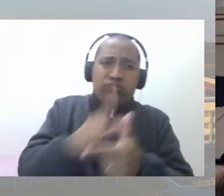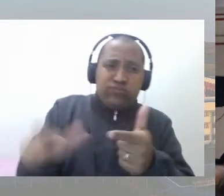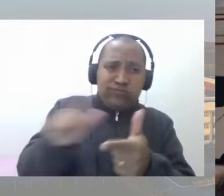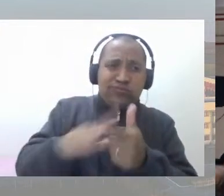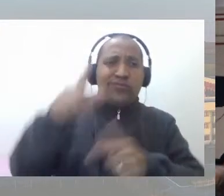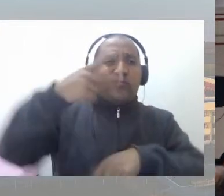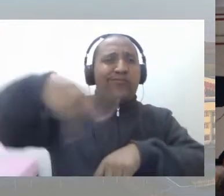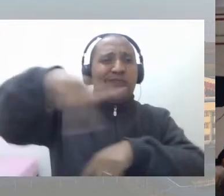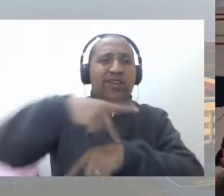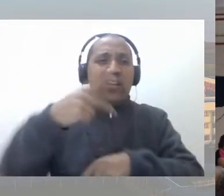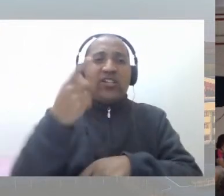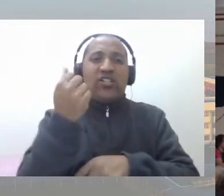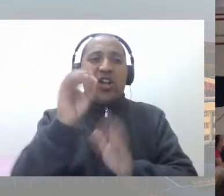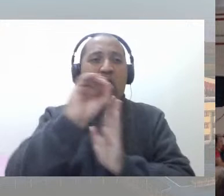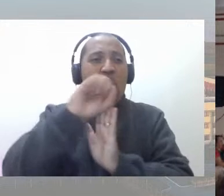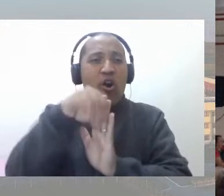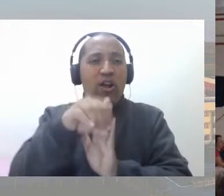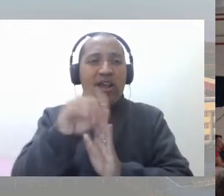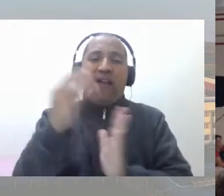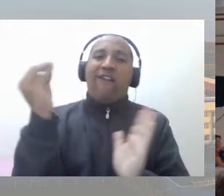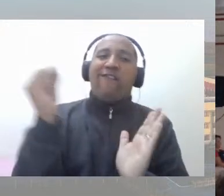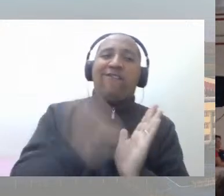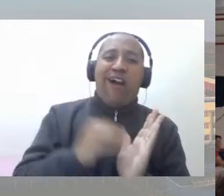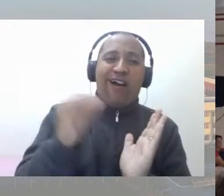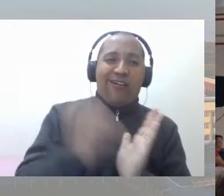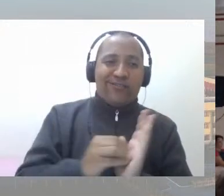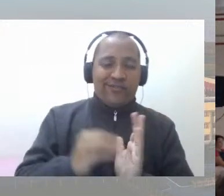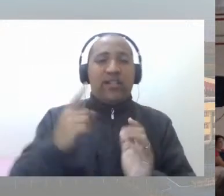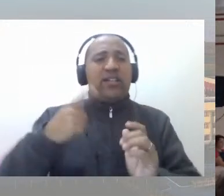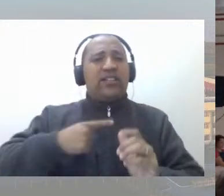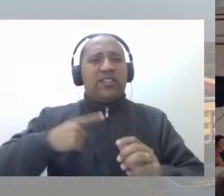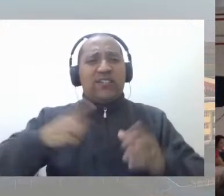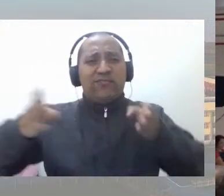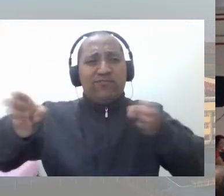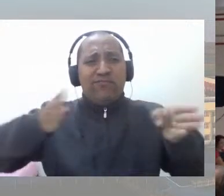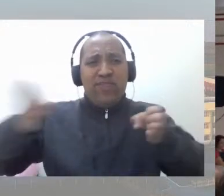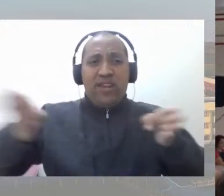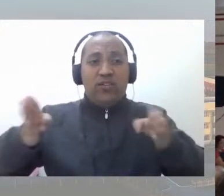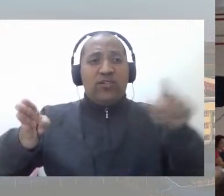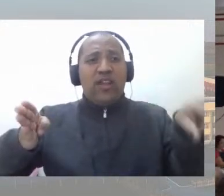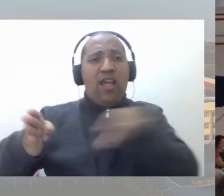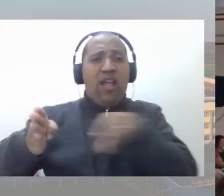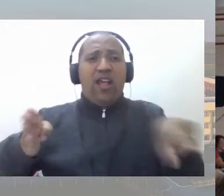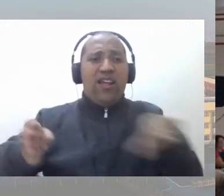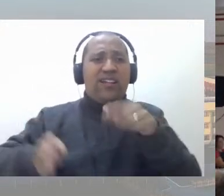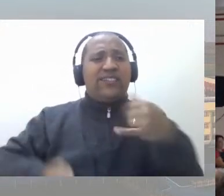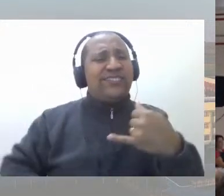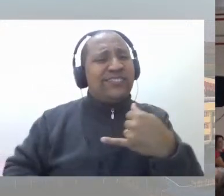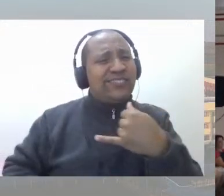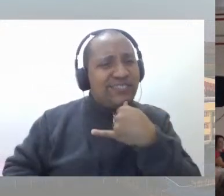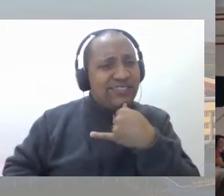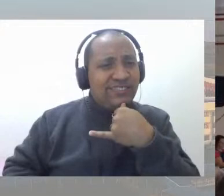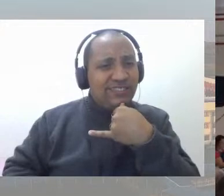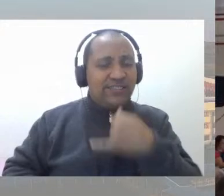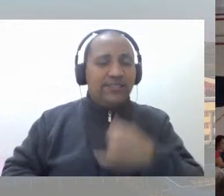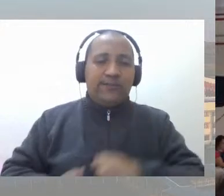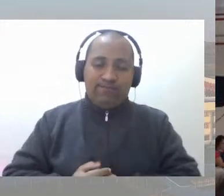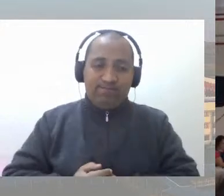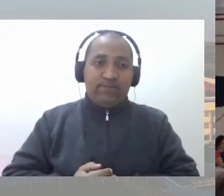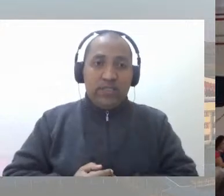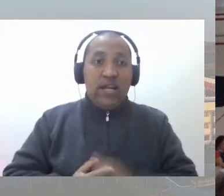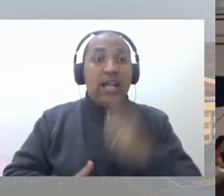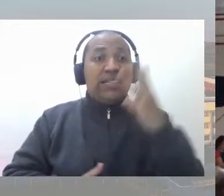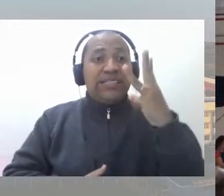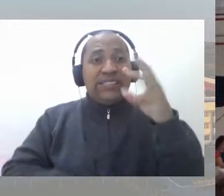país por falta orçamentária. Vivemos um período muito triste, que praticamente em